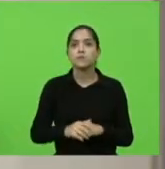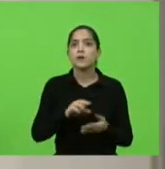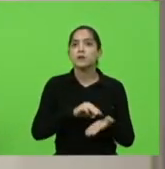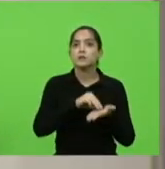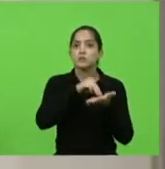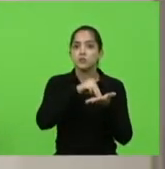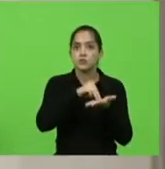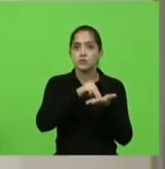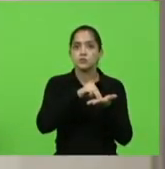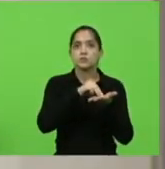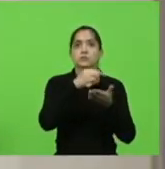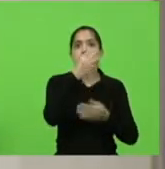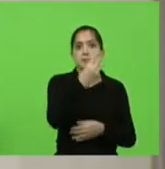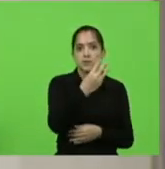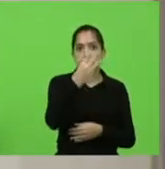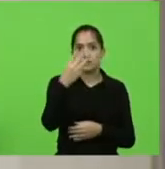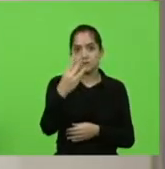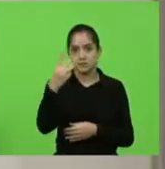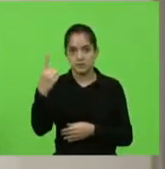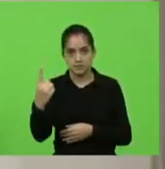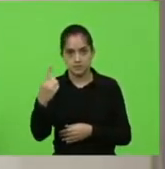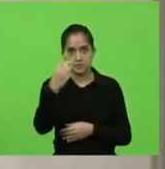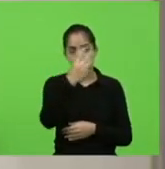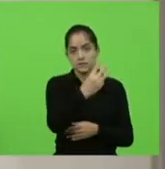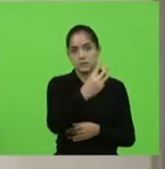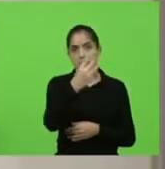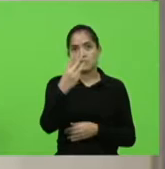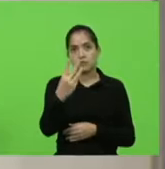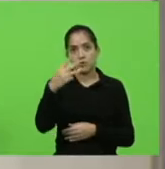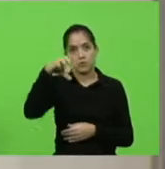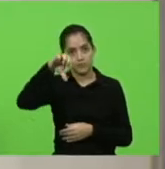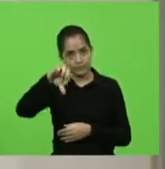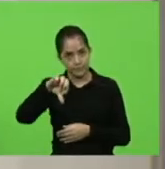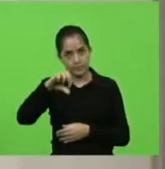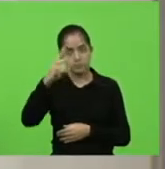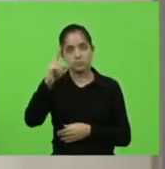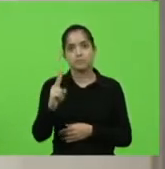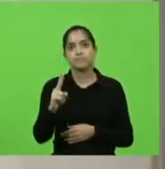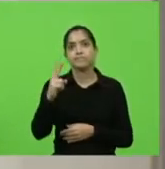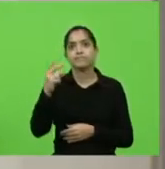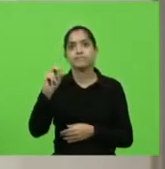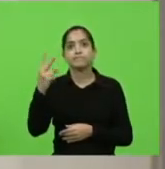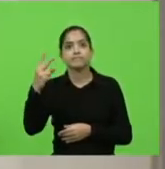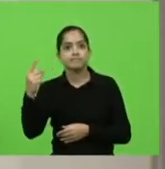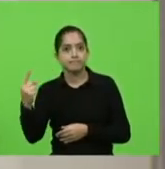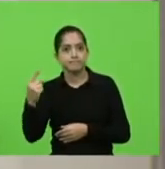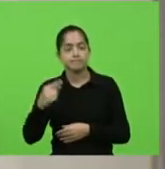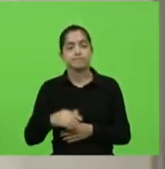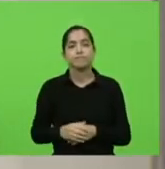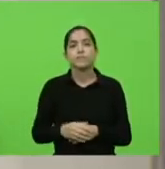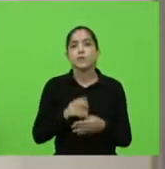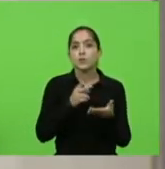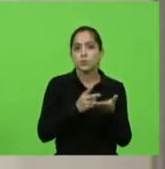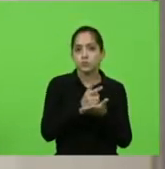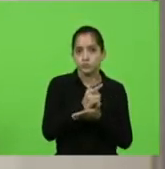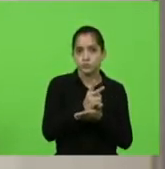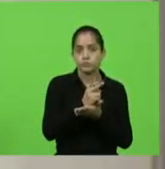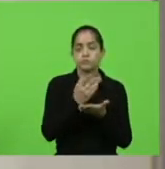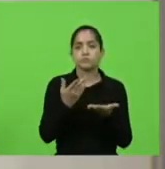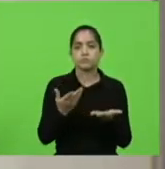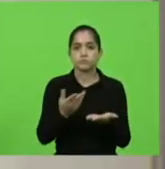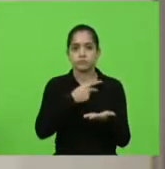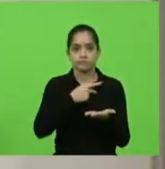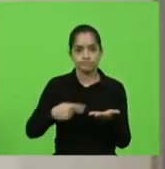moções números 331 a 339/2021. Dando continuidade à ordem do dia, o